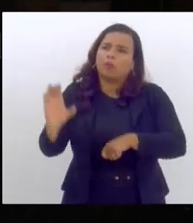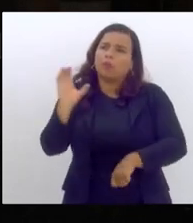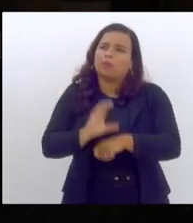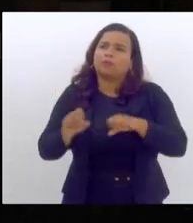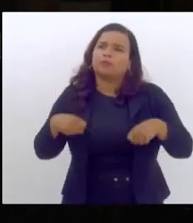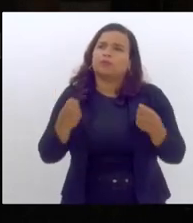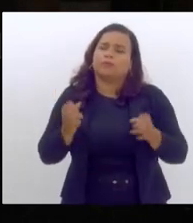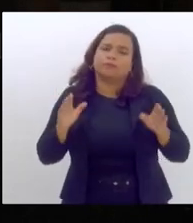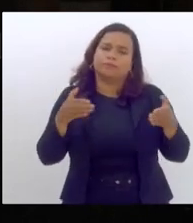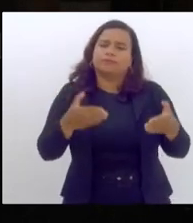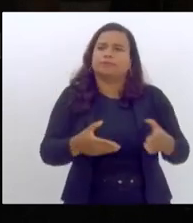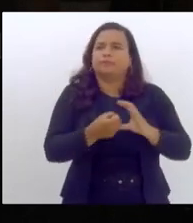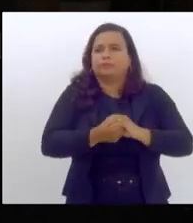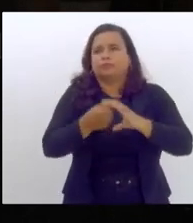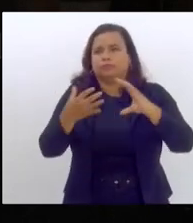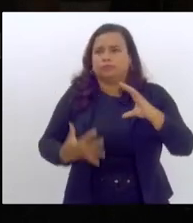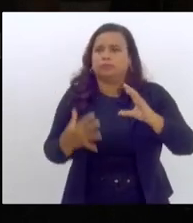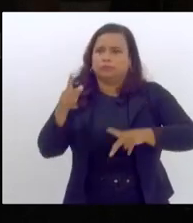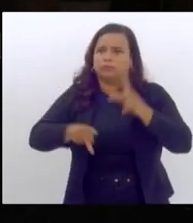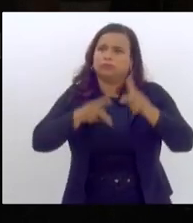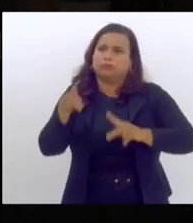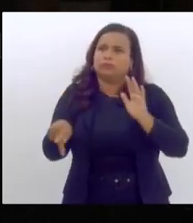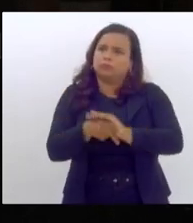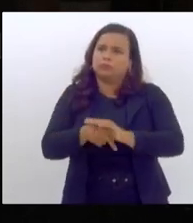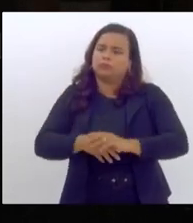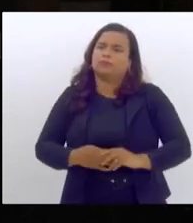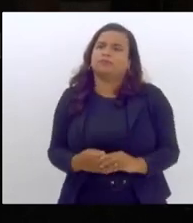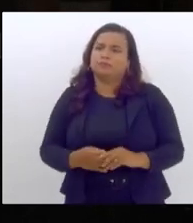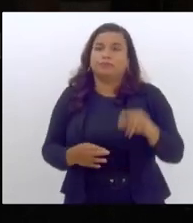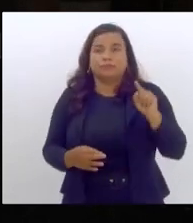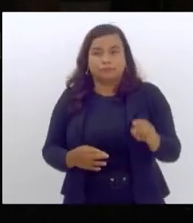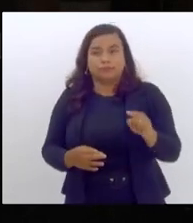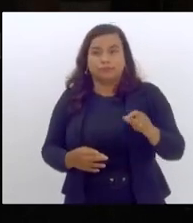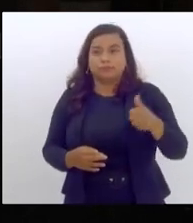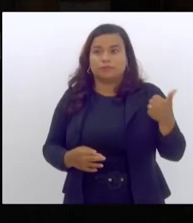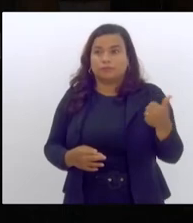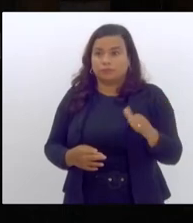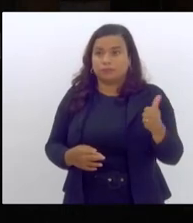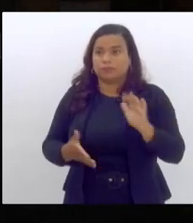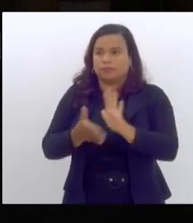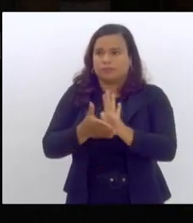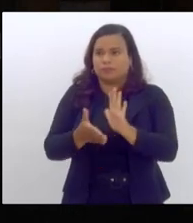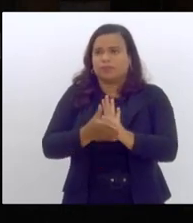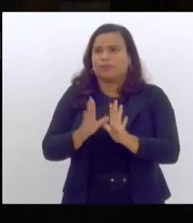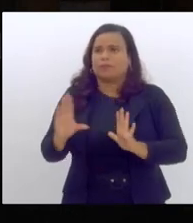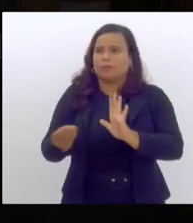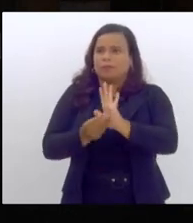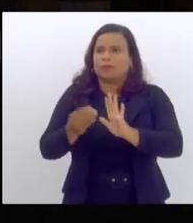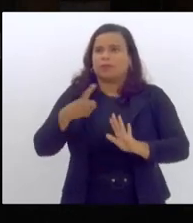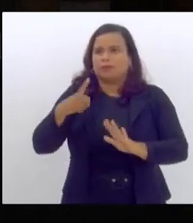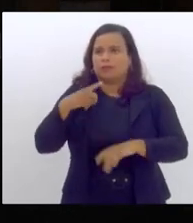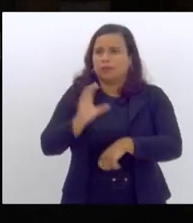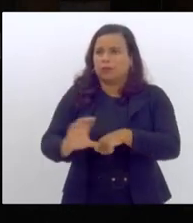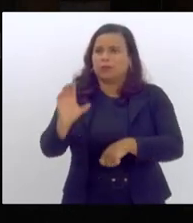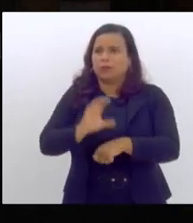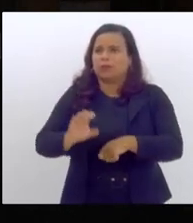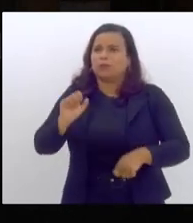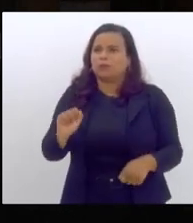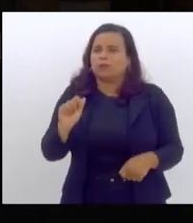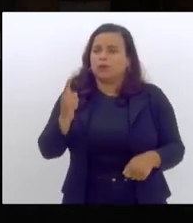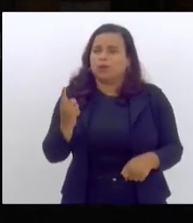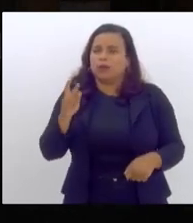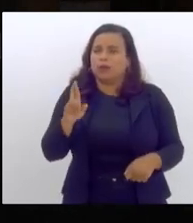voltado para a característica da população. No caso aqui da 11ª proposição, foi colocado o curso de agronomia,